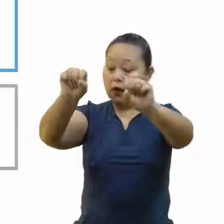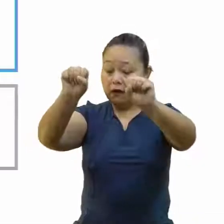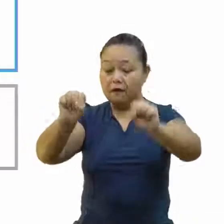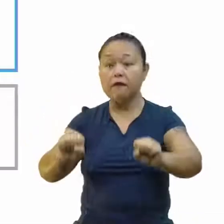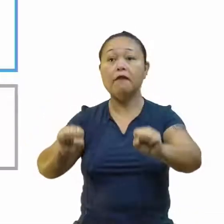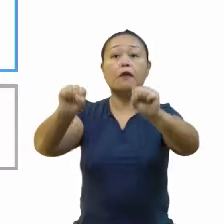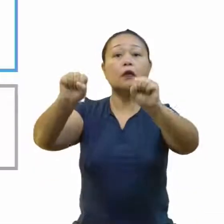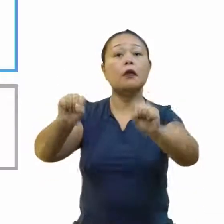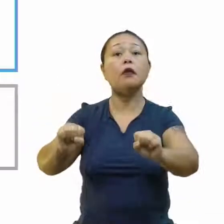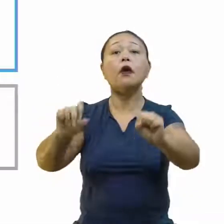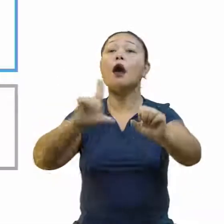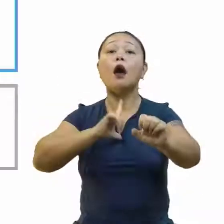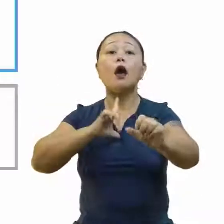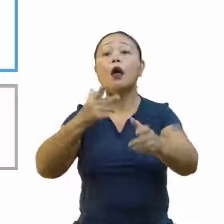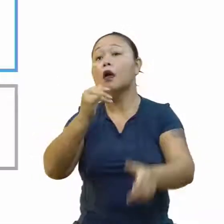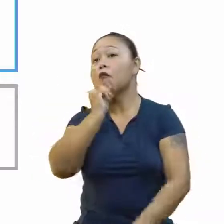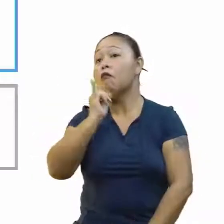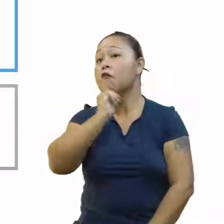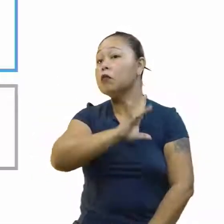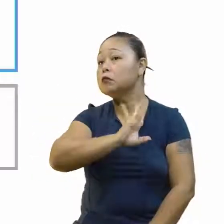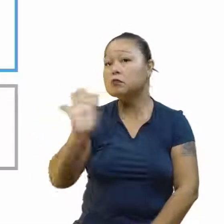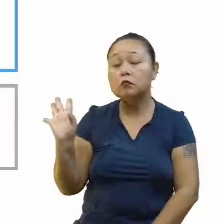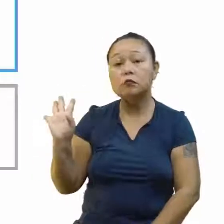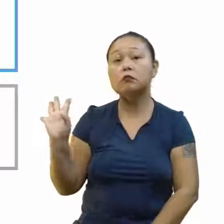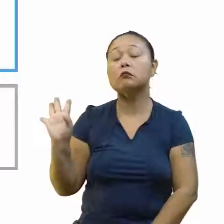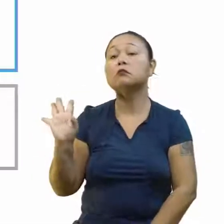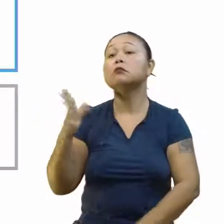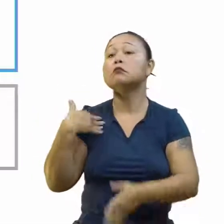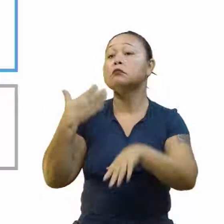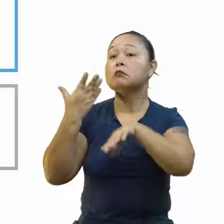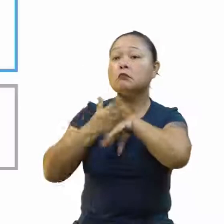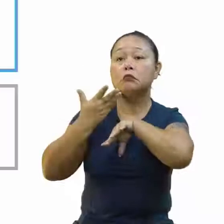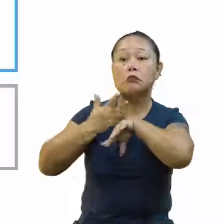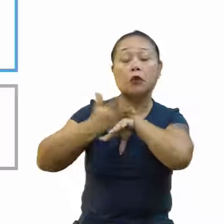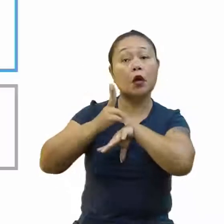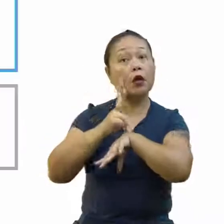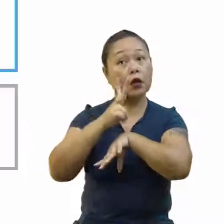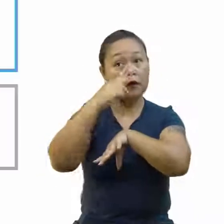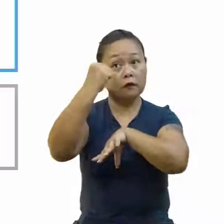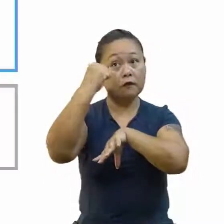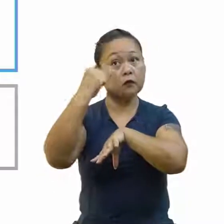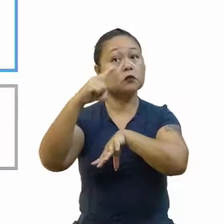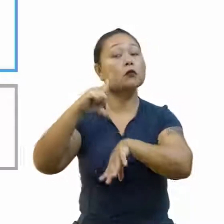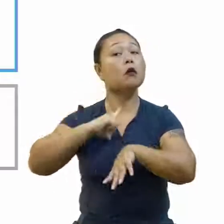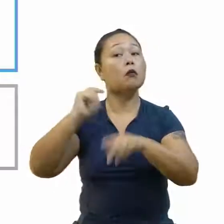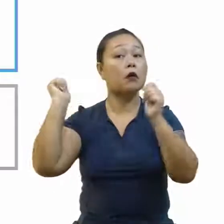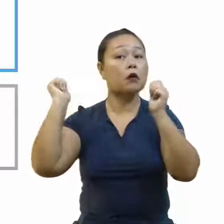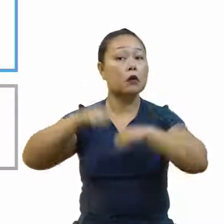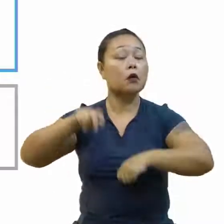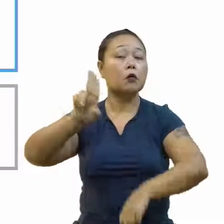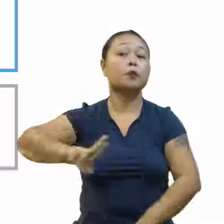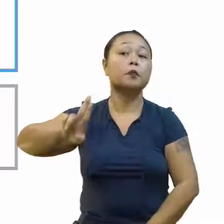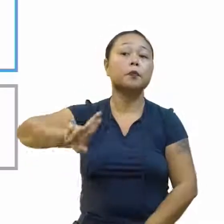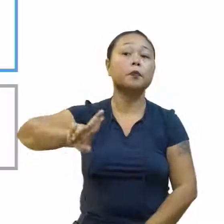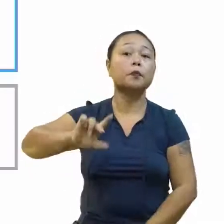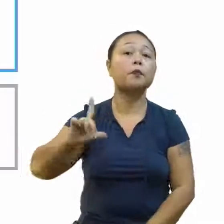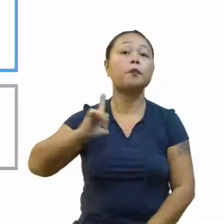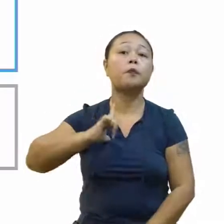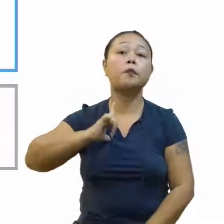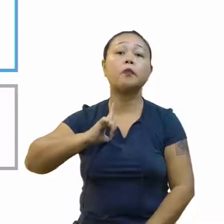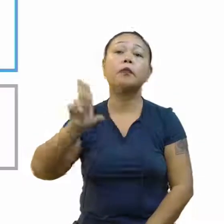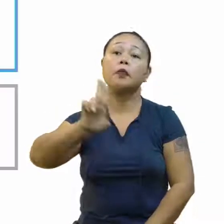Lembrando que aqui são só exemplos de exercícios de força que eu posso utilizar. Eu também